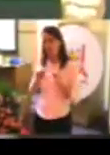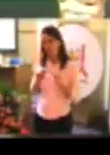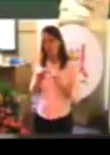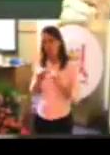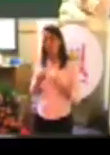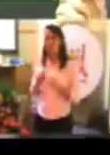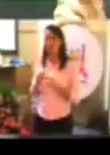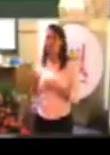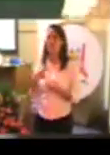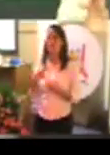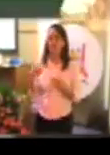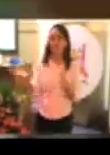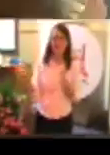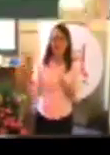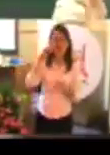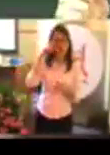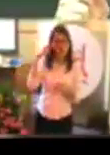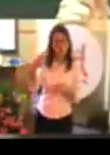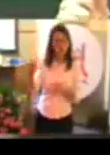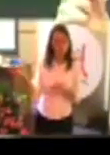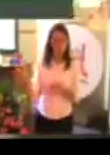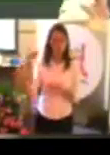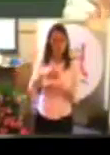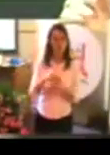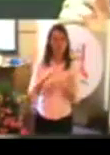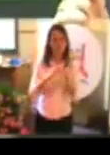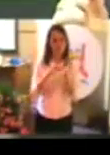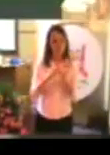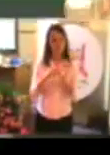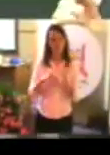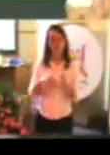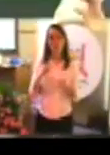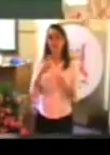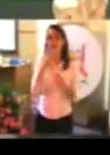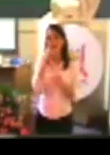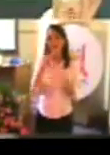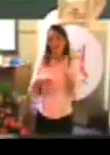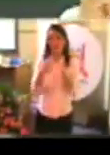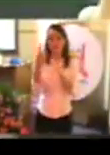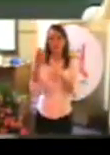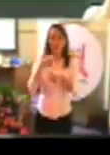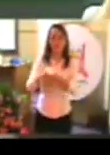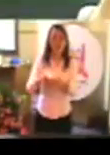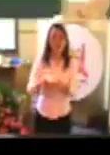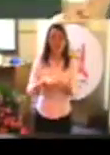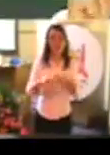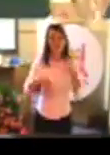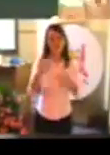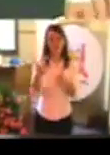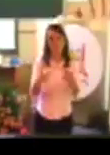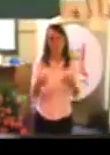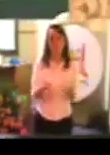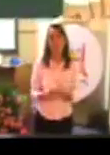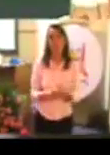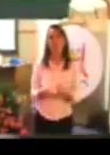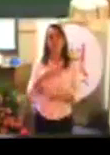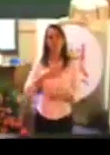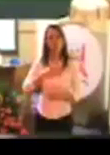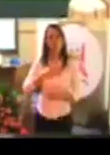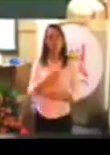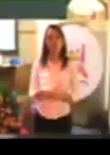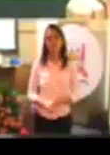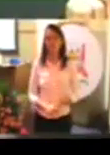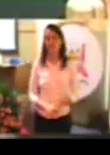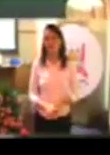não. Eu disse para ele, eu venho todo dia para cá, como se fosse o meu primeiro dia de trabalho. Ele falou, ah, isso mesmo, tá, gostou e